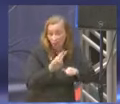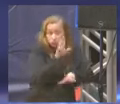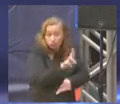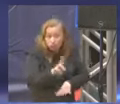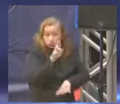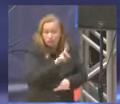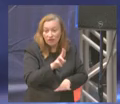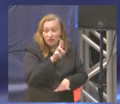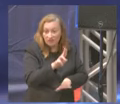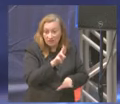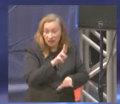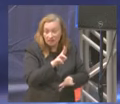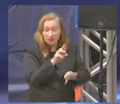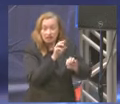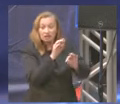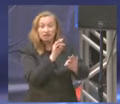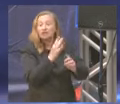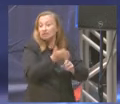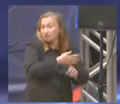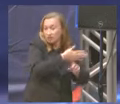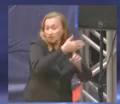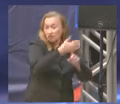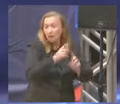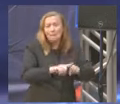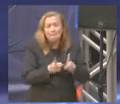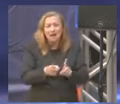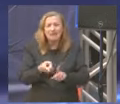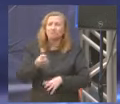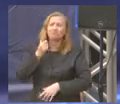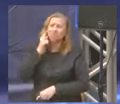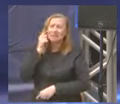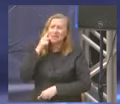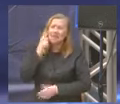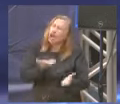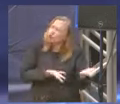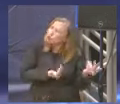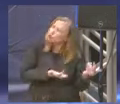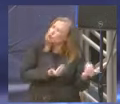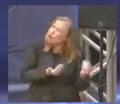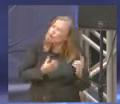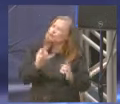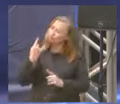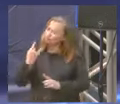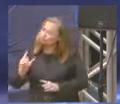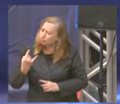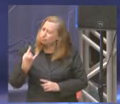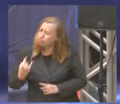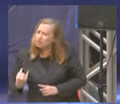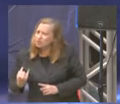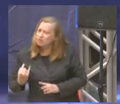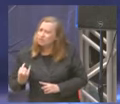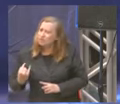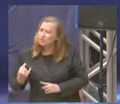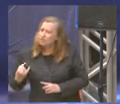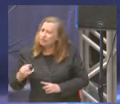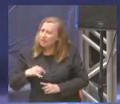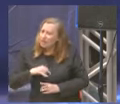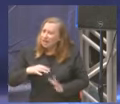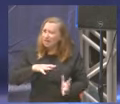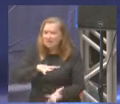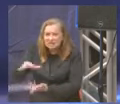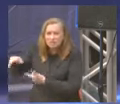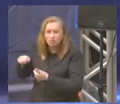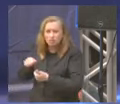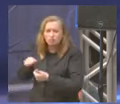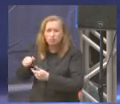em tecnologia, mas será que o jovem está sendo atraído para esse mercado?